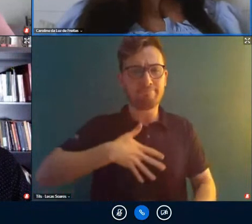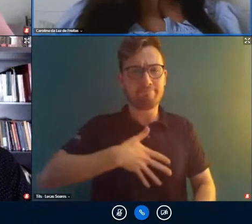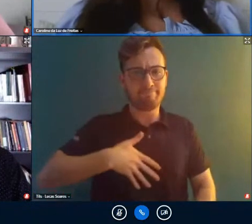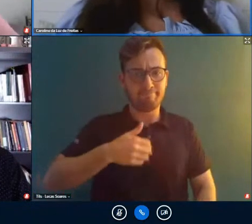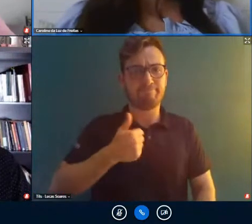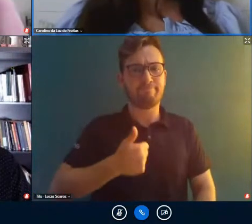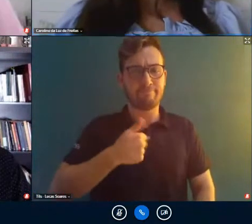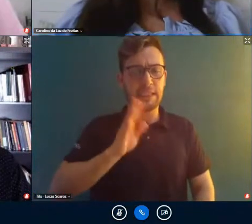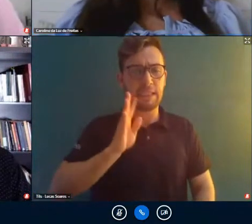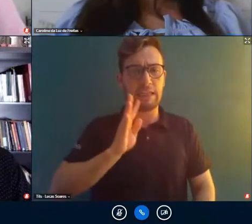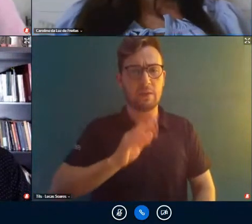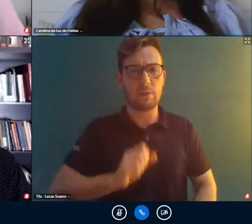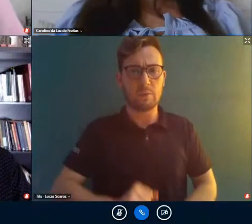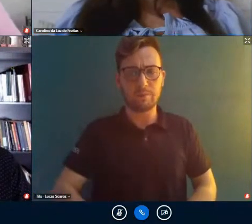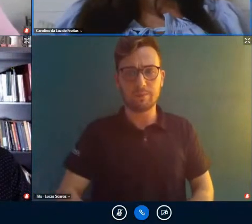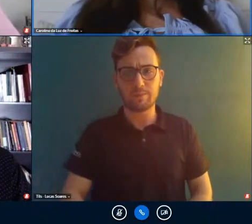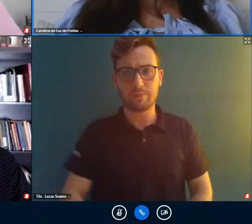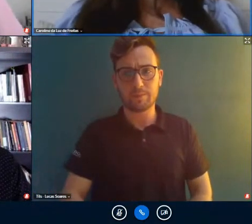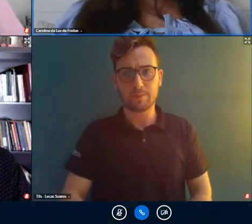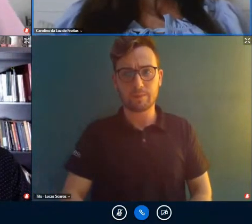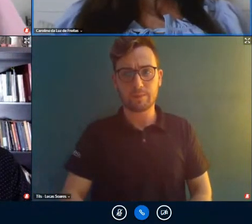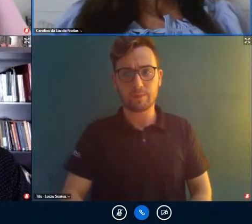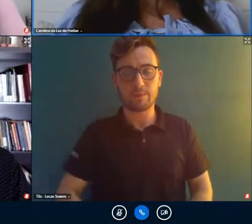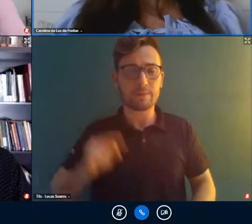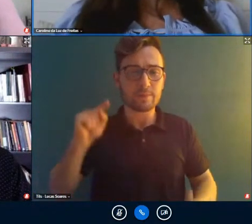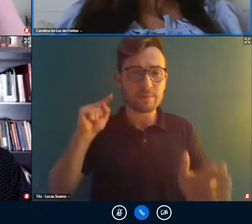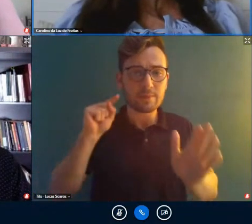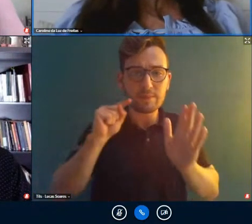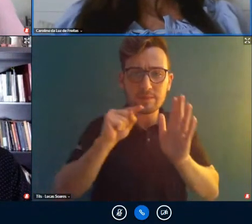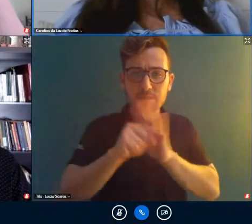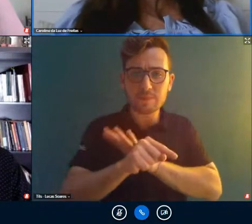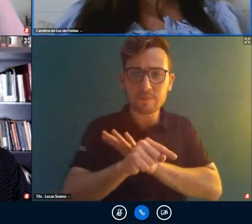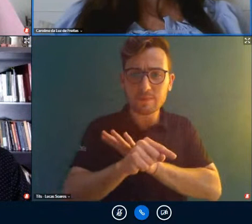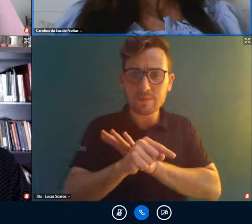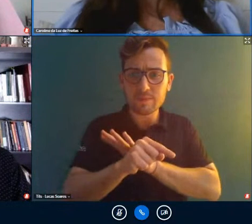bem legal. A pergunta da Francisca: